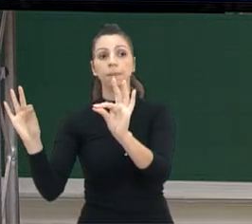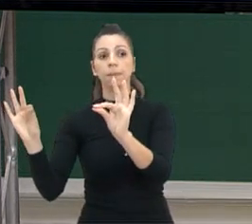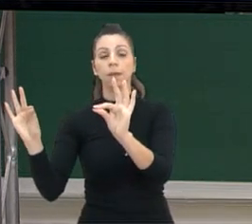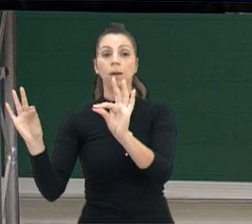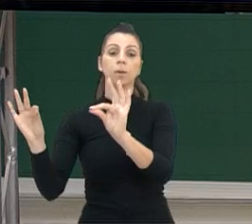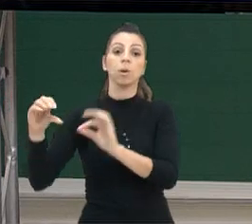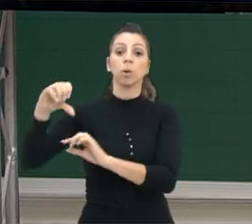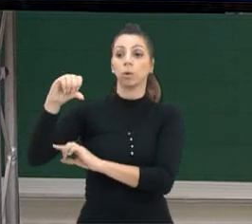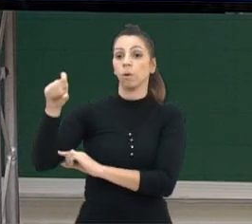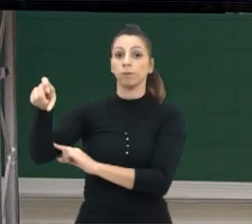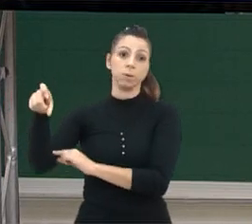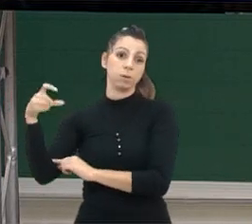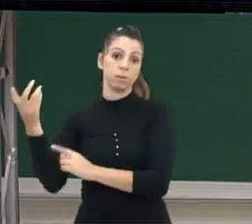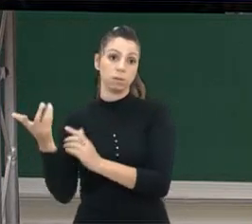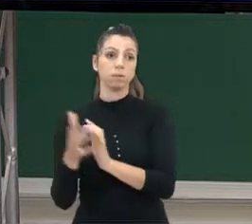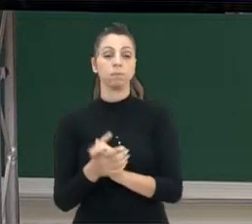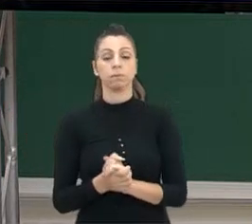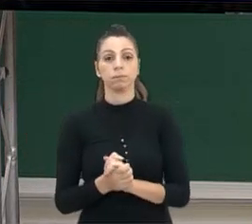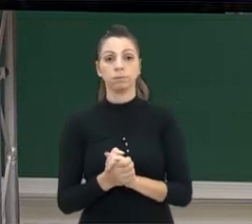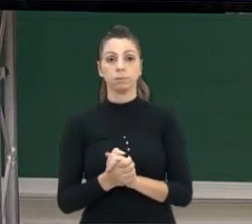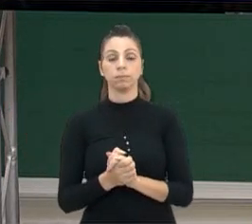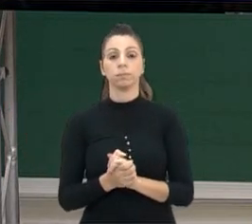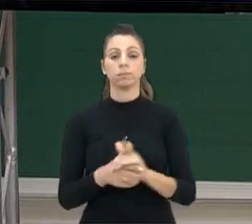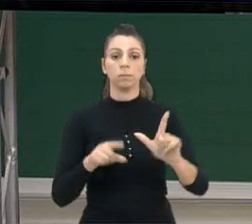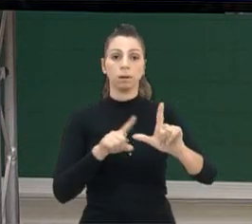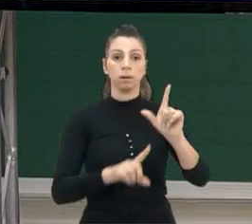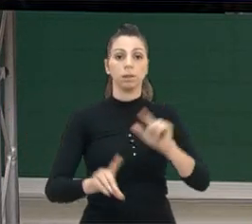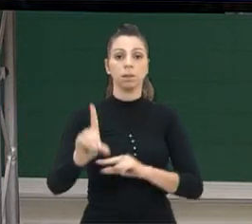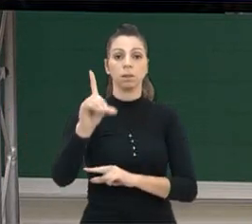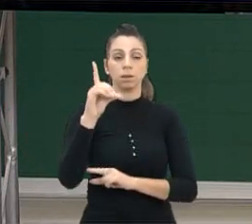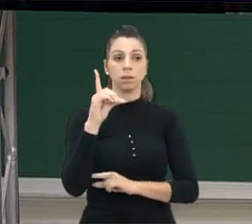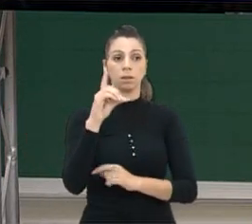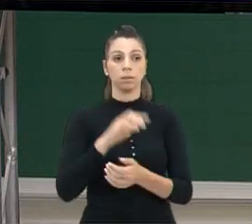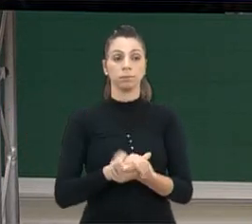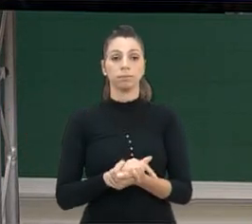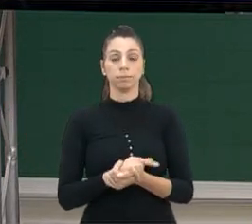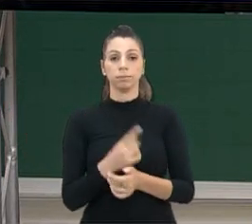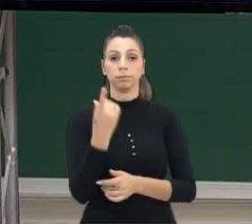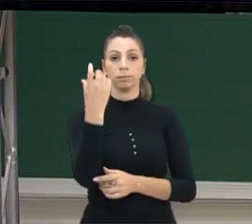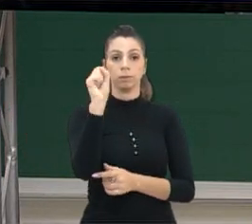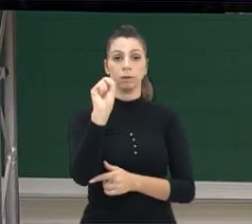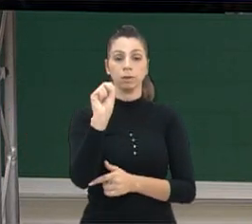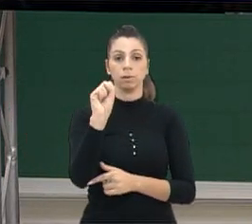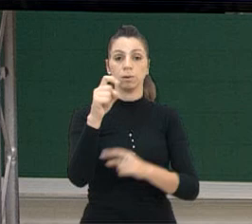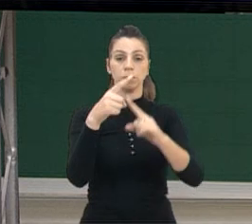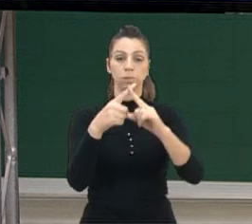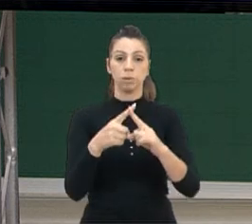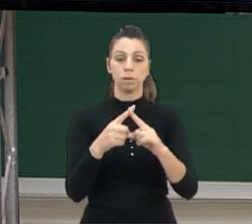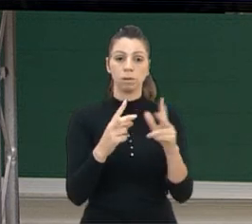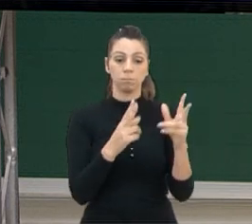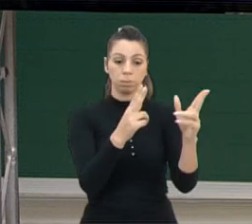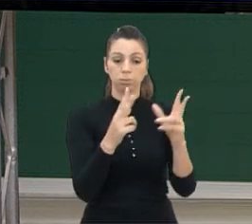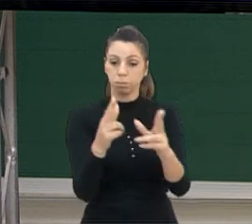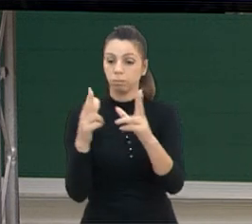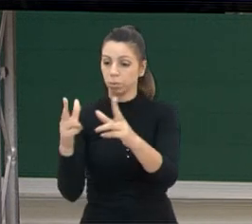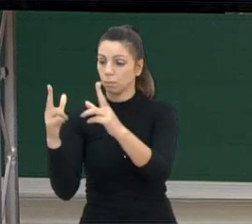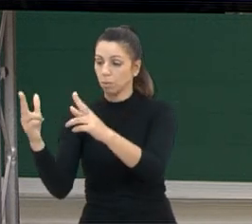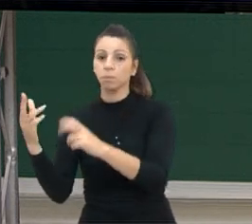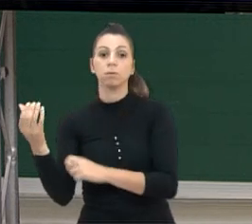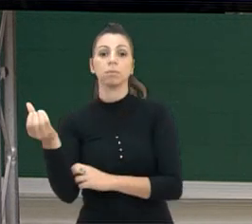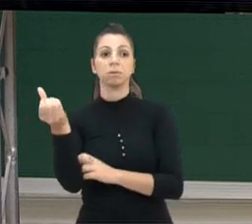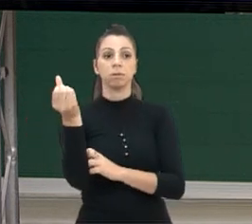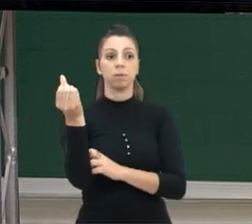6, que dá 9. Letra D, 18x dividido em 6 partes, 3x. E a letra